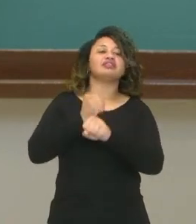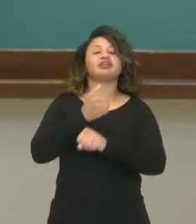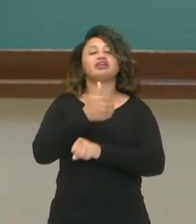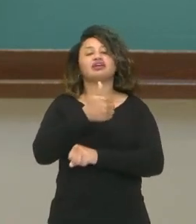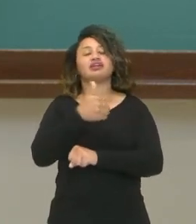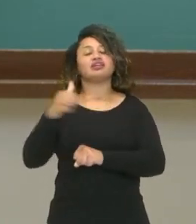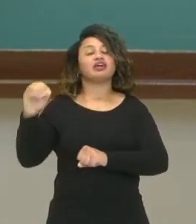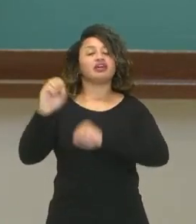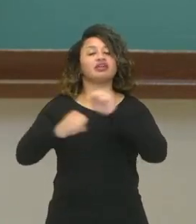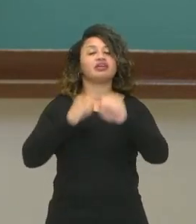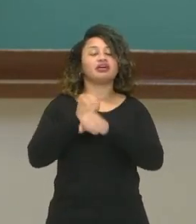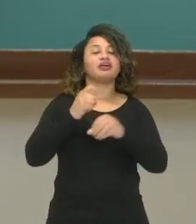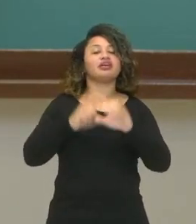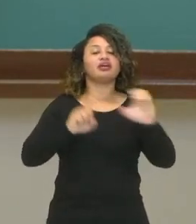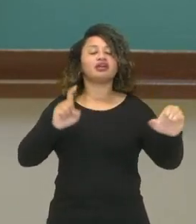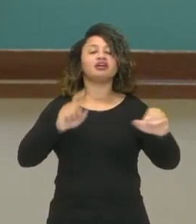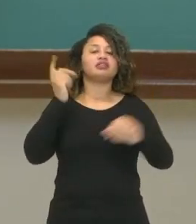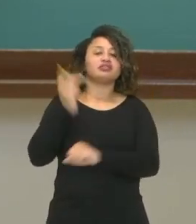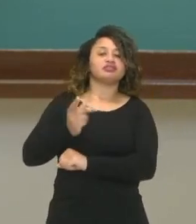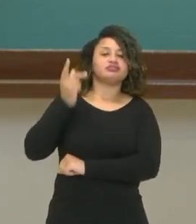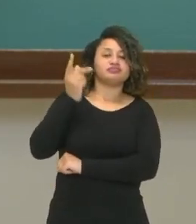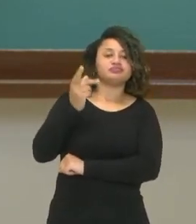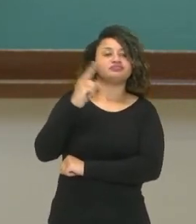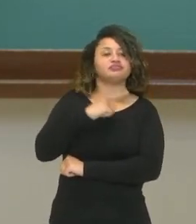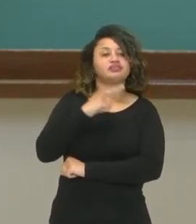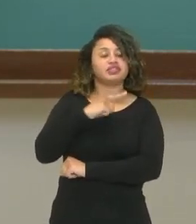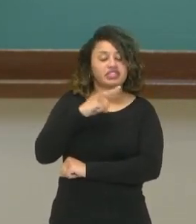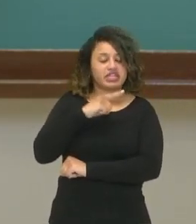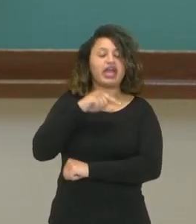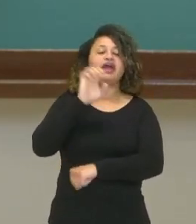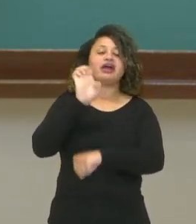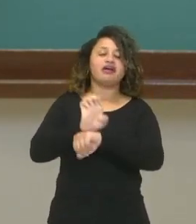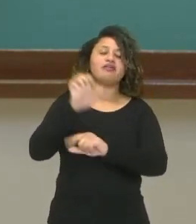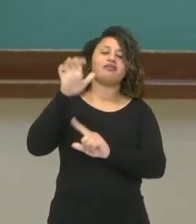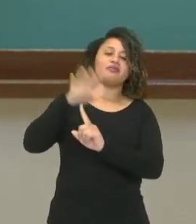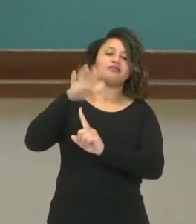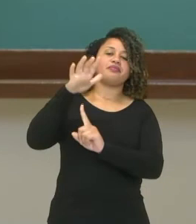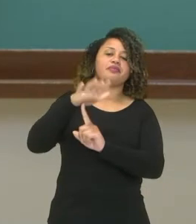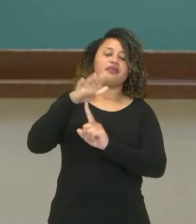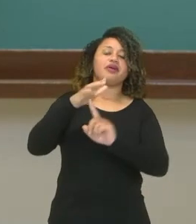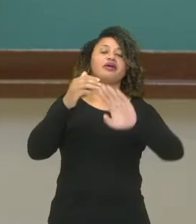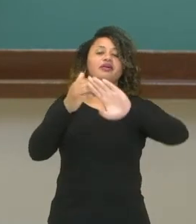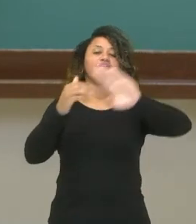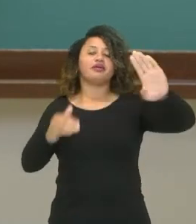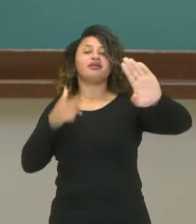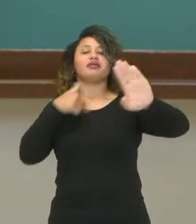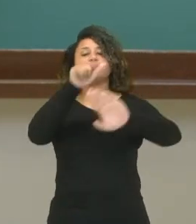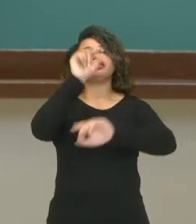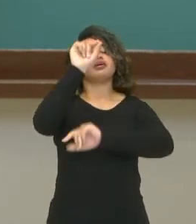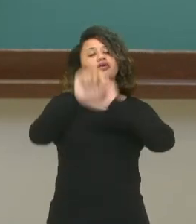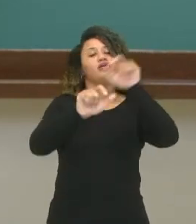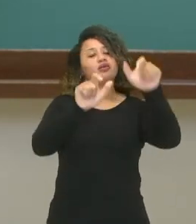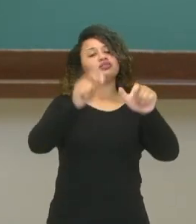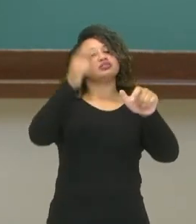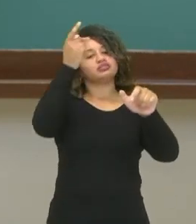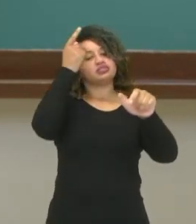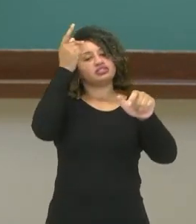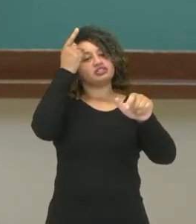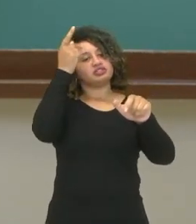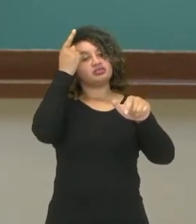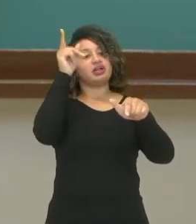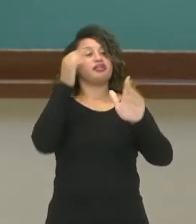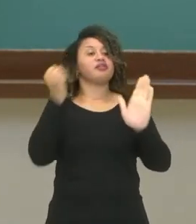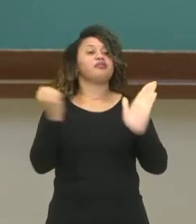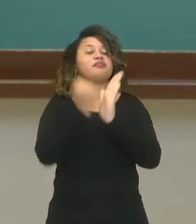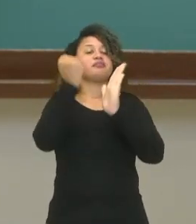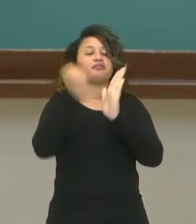emancipação política, 100 anos da existência do Paraná, separado de São Paulo. Portanto, a ideia de marcar